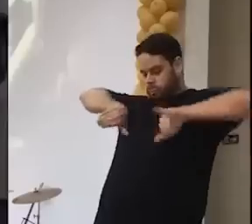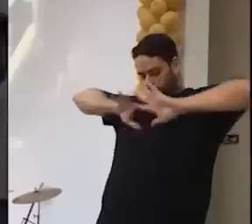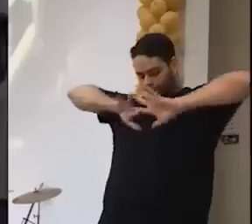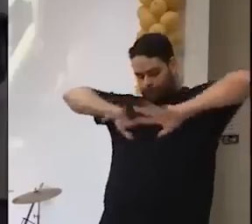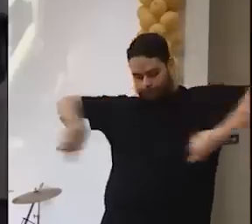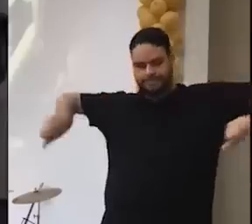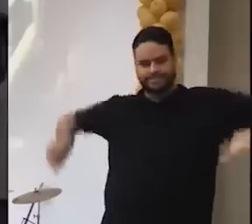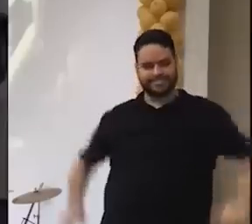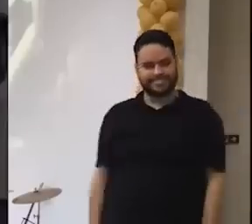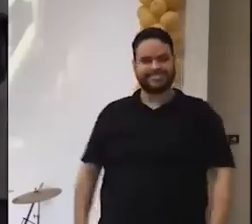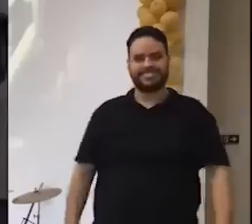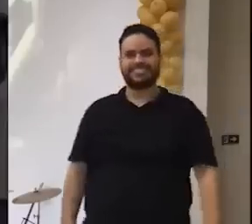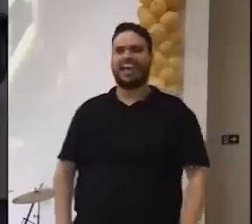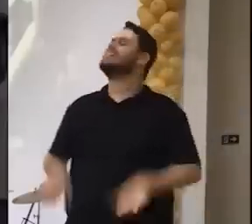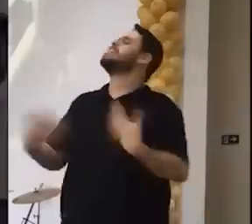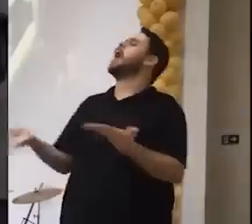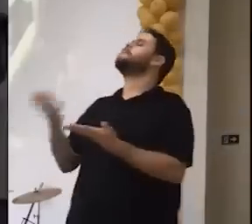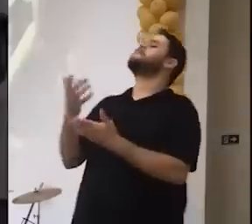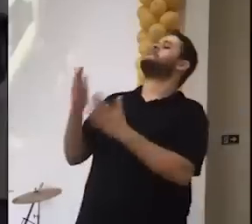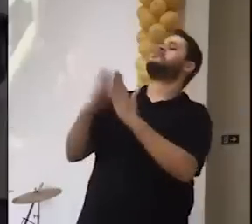Sabe qual é o grande problema da igreja hoje?